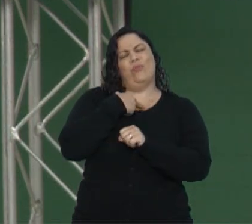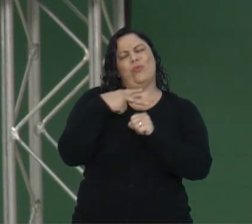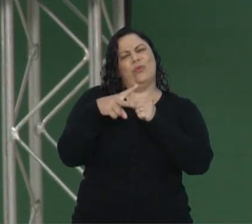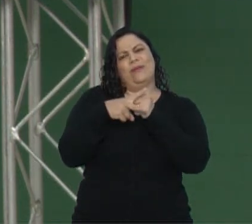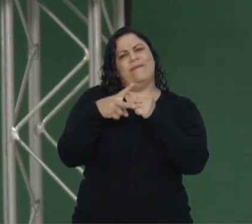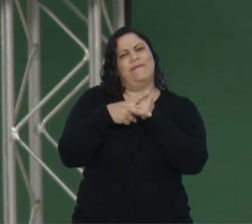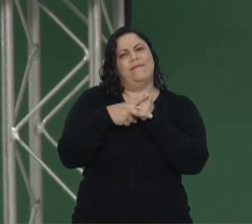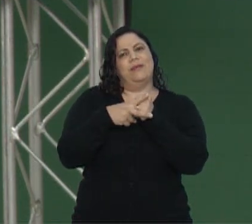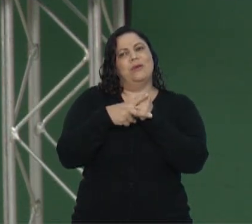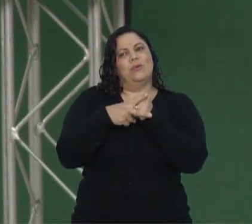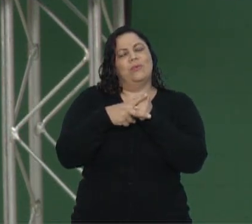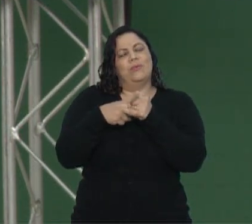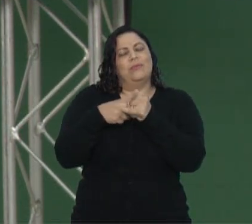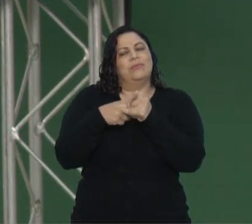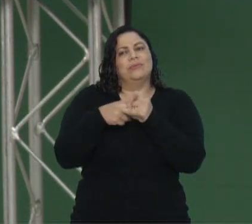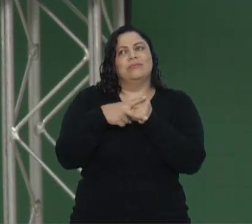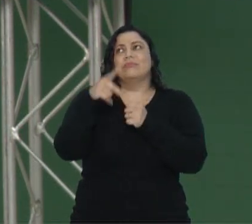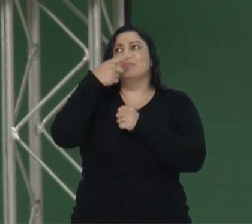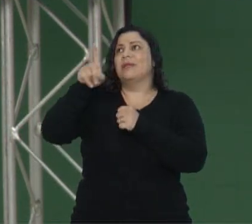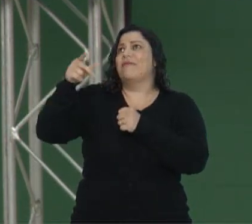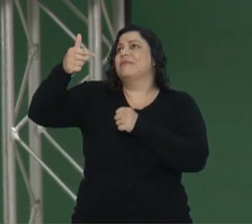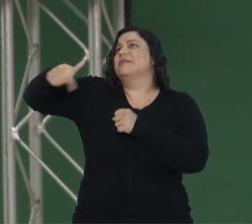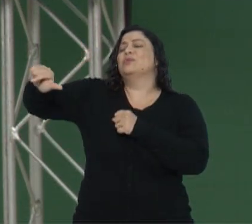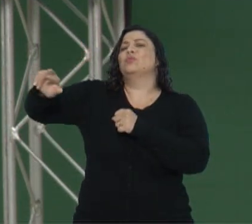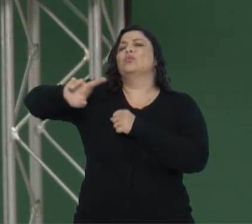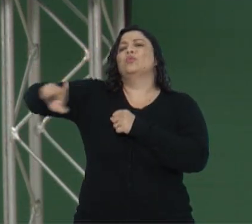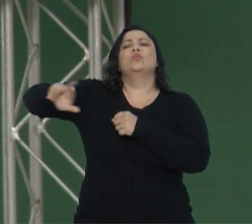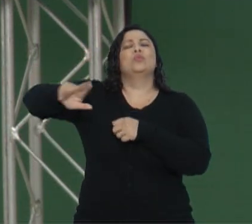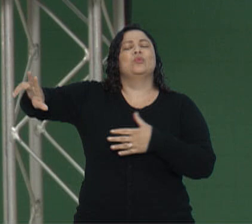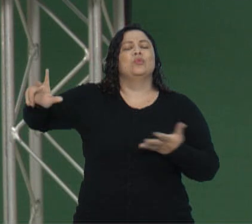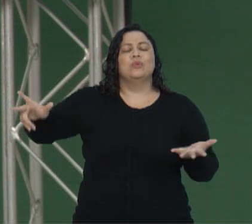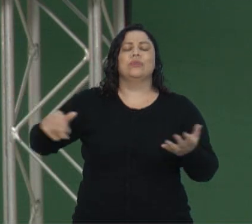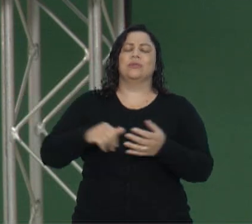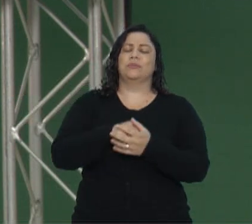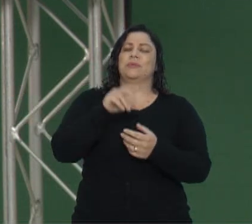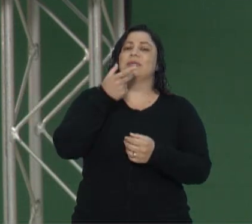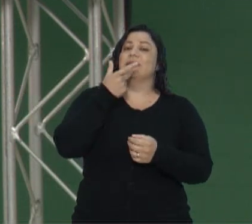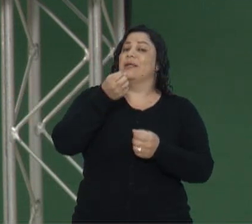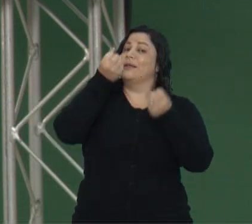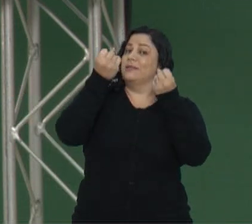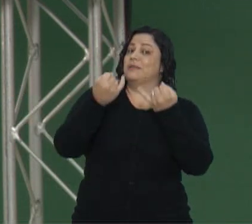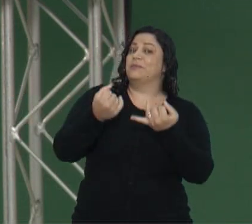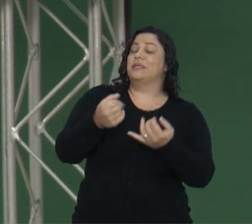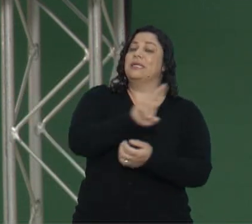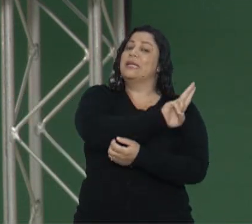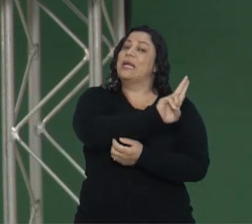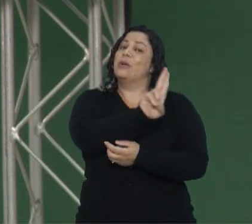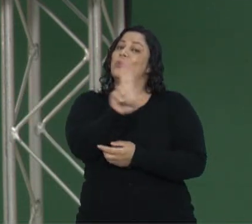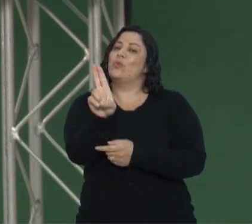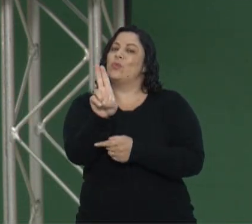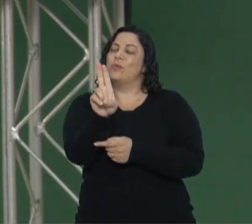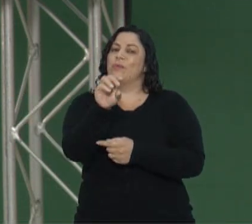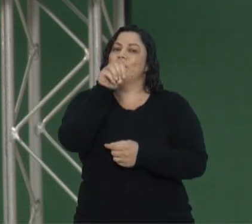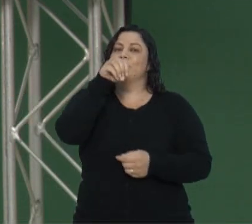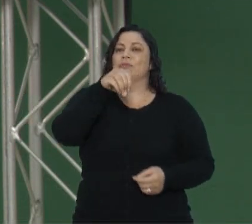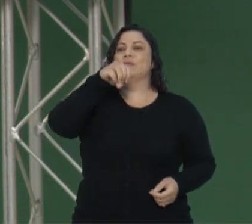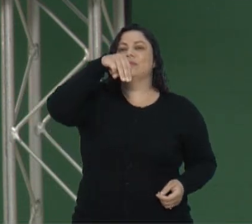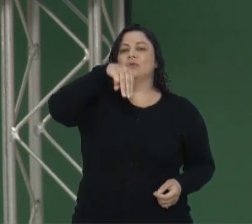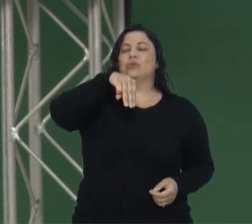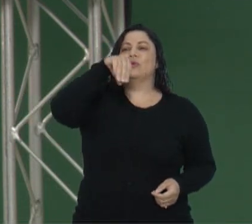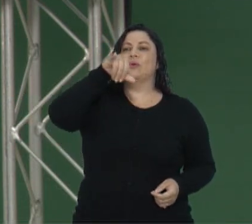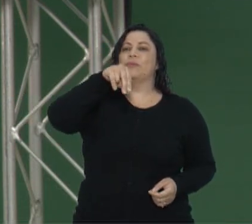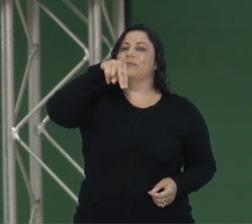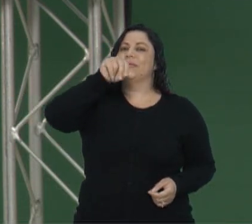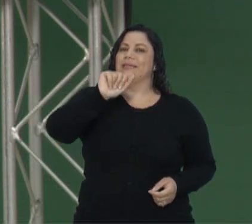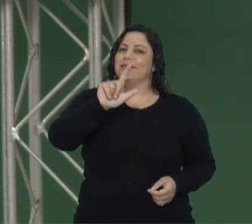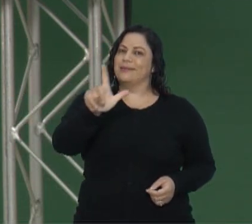gente não está falando de outro tipo de regência, a gente está falando da nominal. A nominal estabelece-se com um nome e